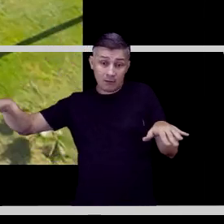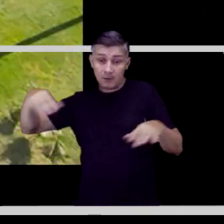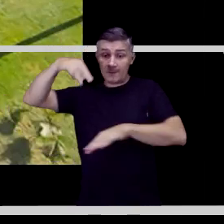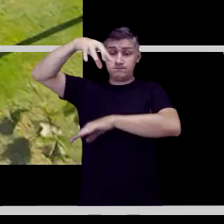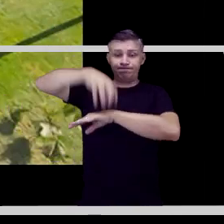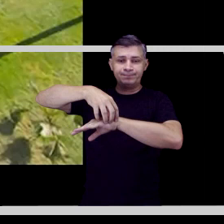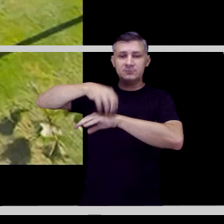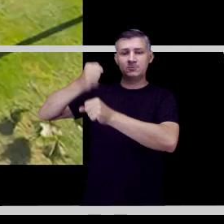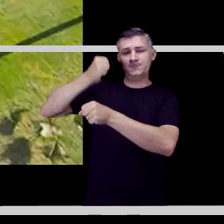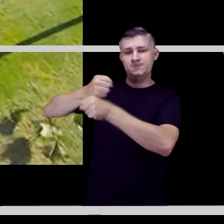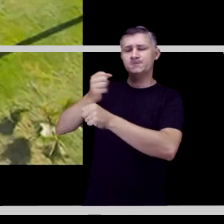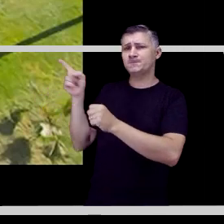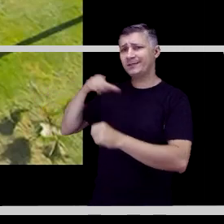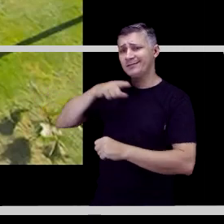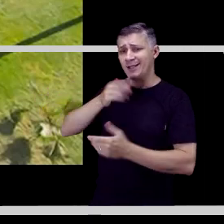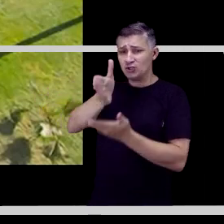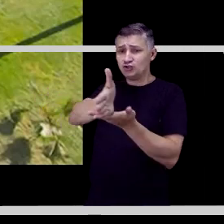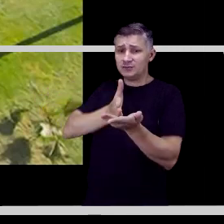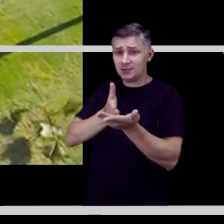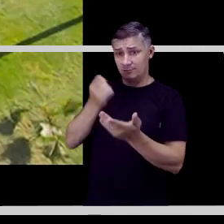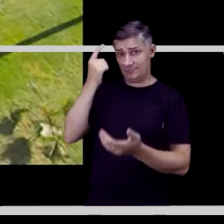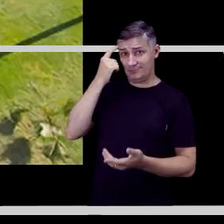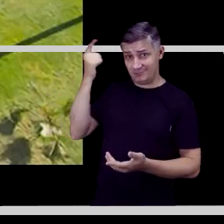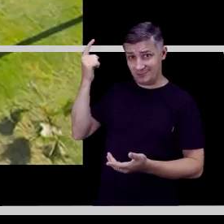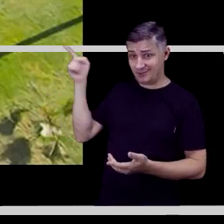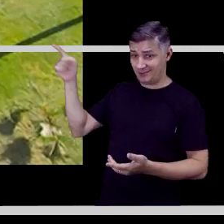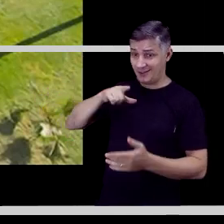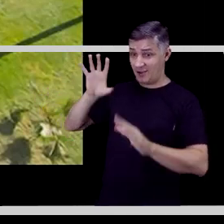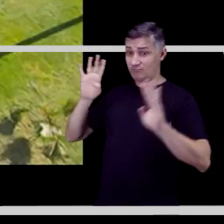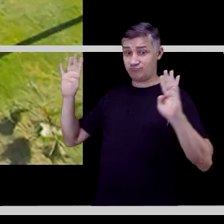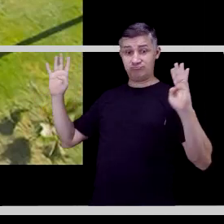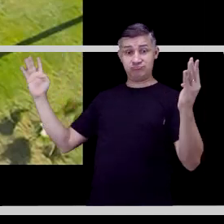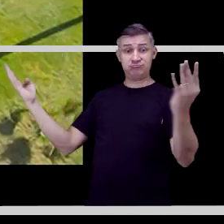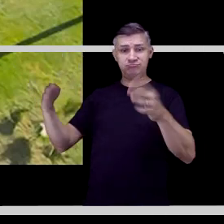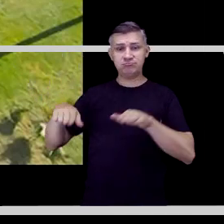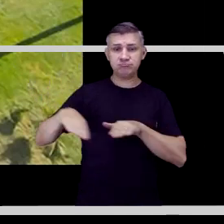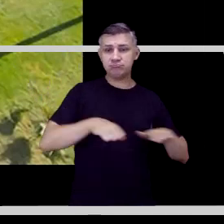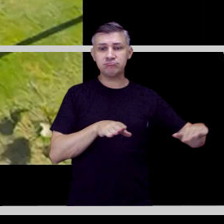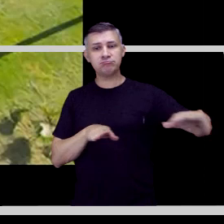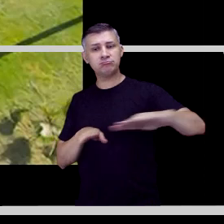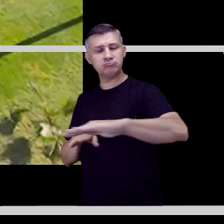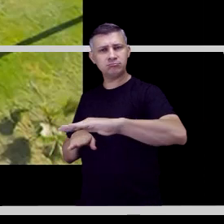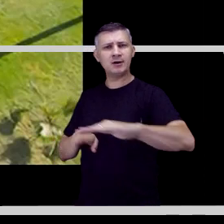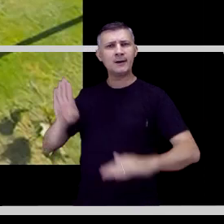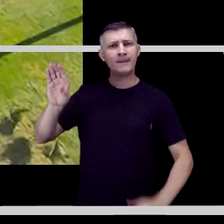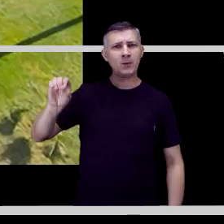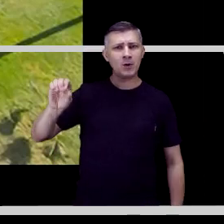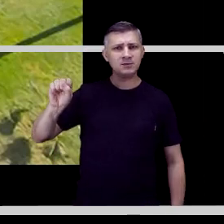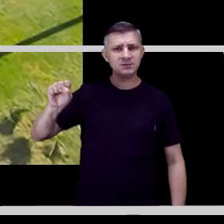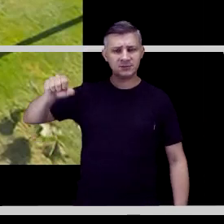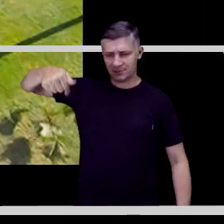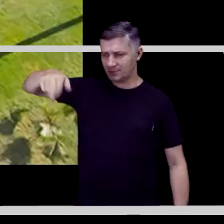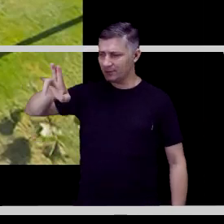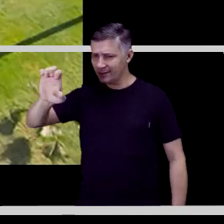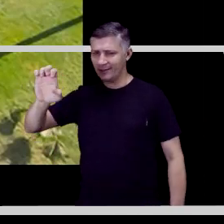é um edifício que tem uma divisão ali do seu entorno, da paisagem que existe, né? De um bosque